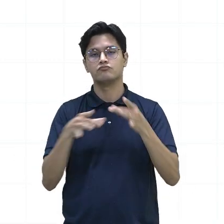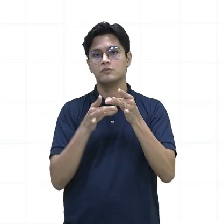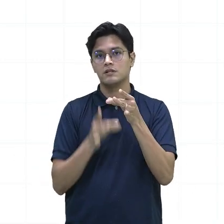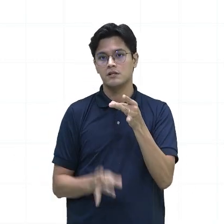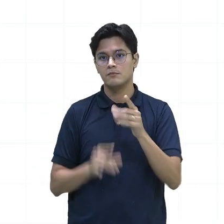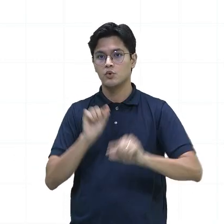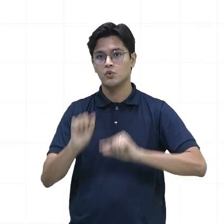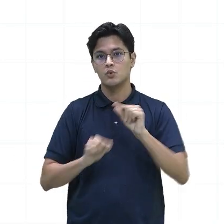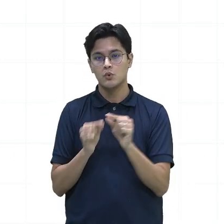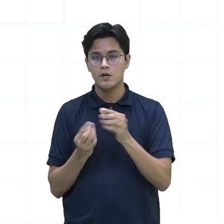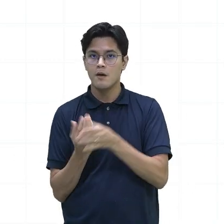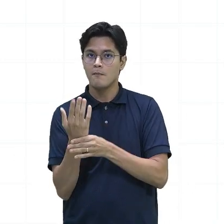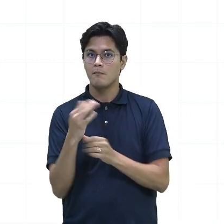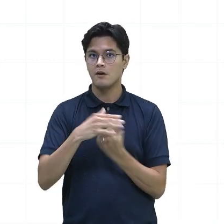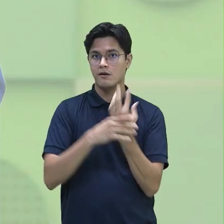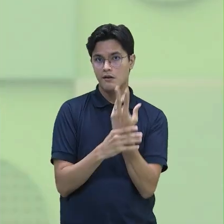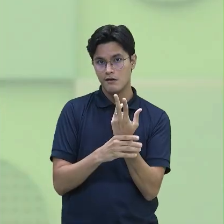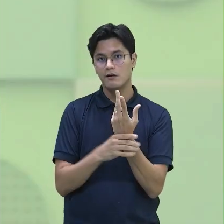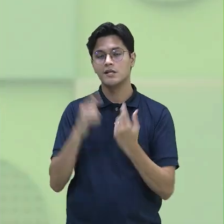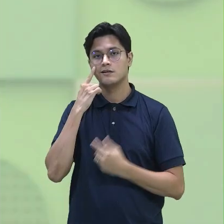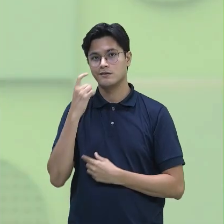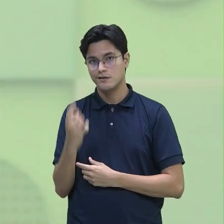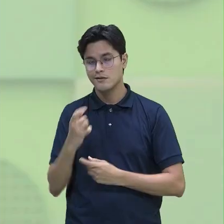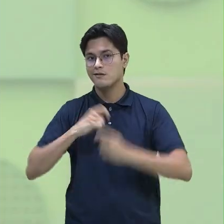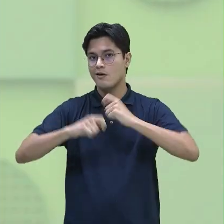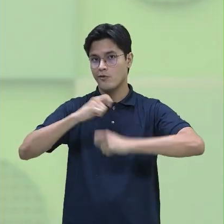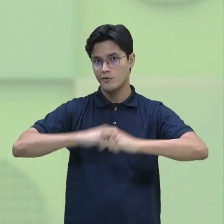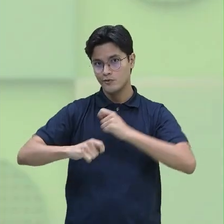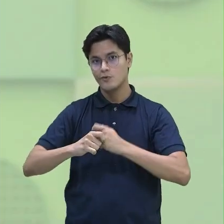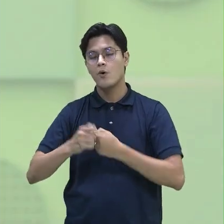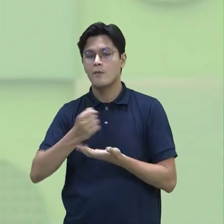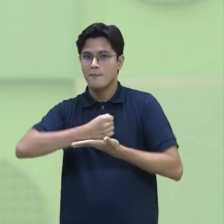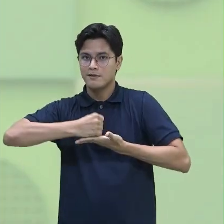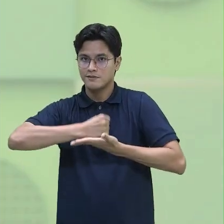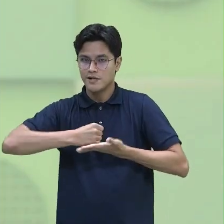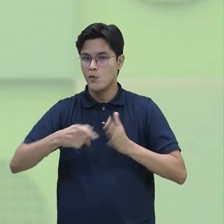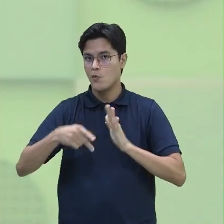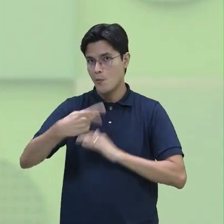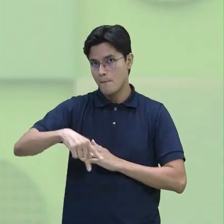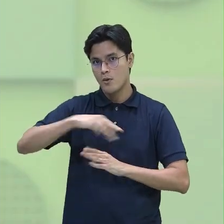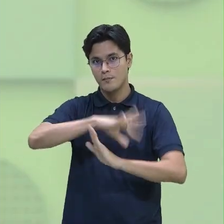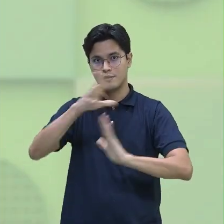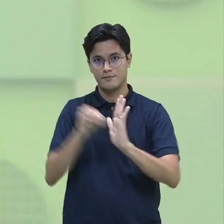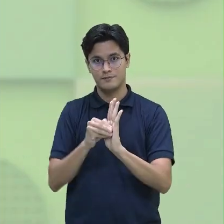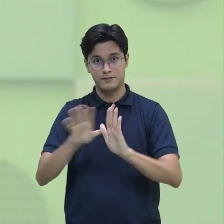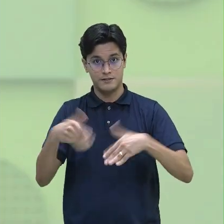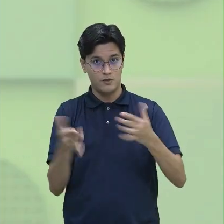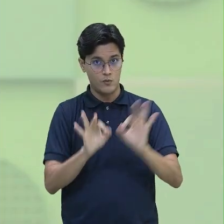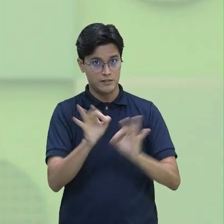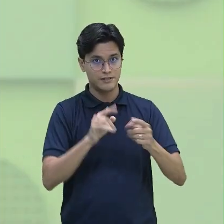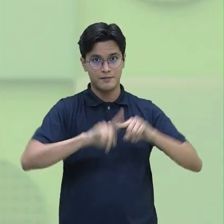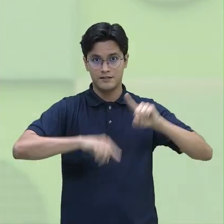alimentício e medicinal da Amazônia. Então, caderno e caneta na mão e vamos para a nossa aula.